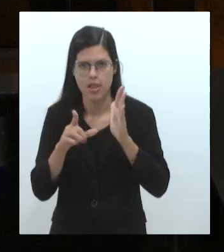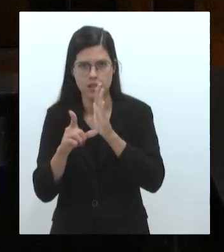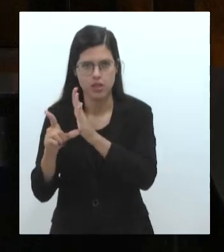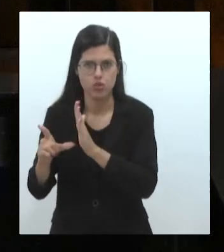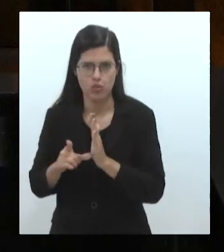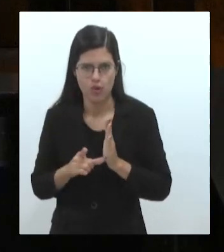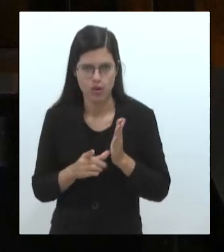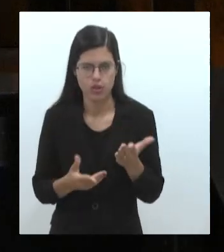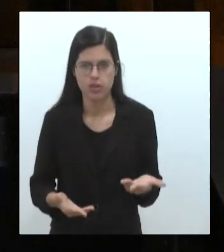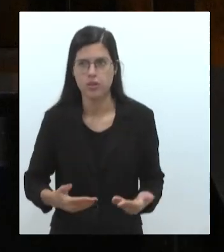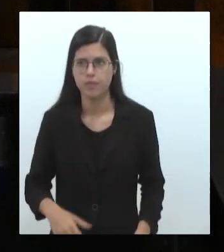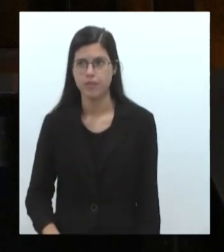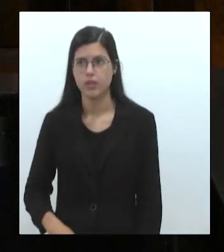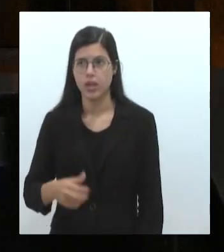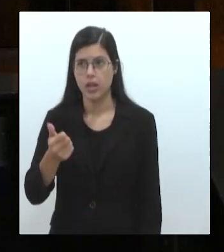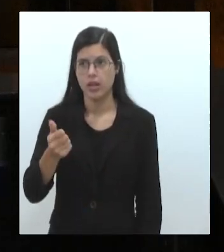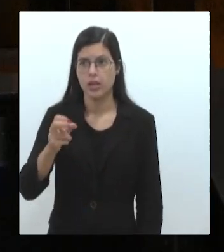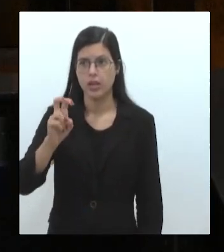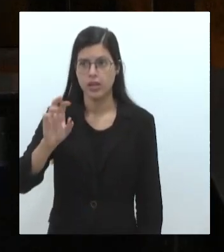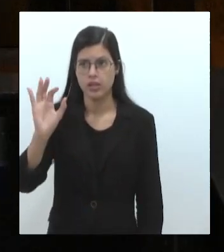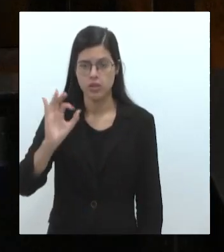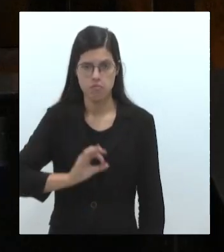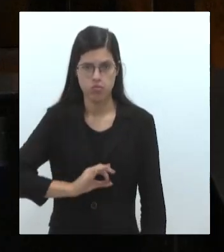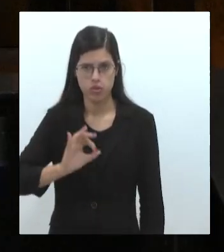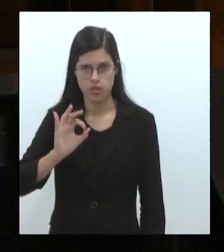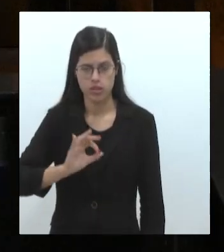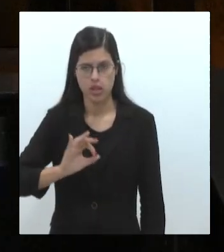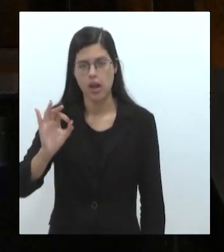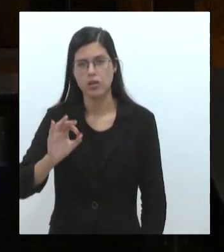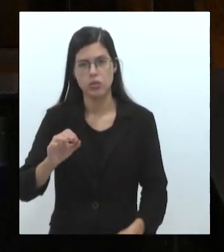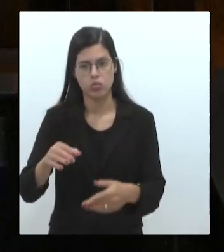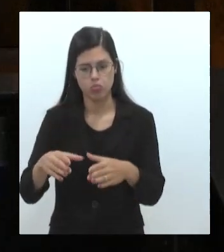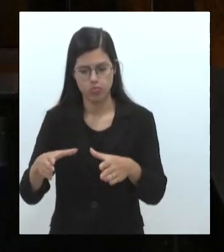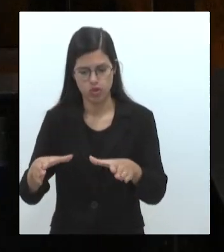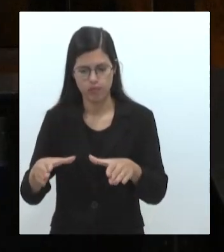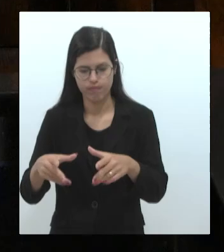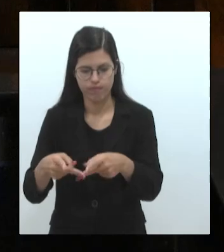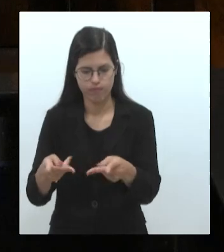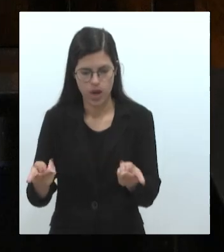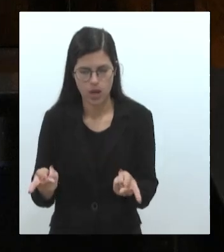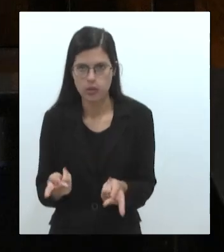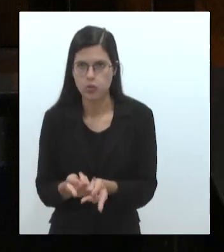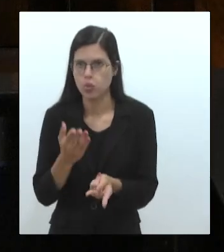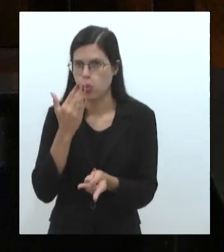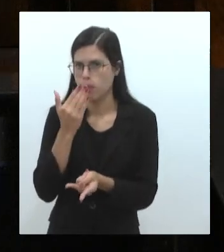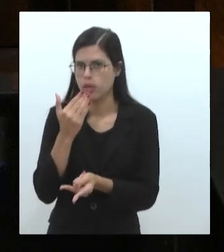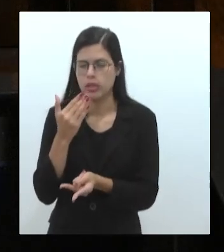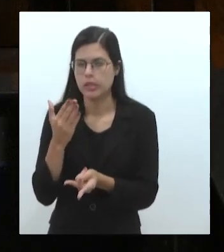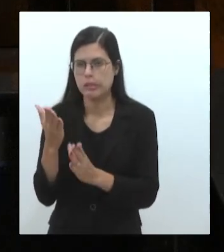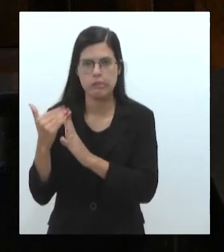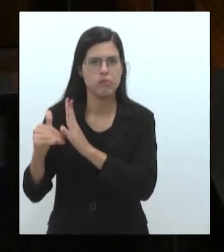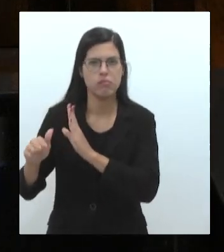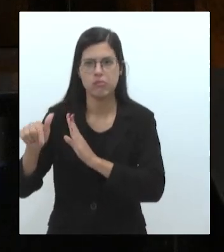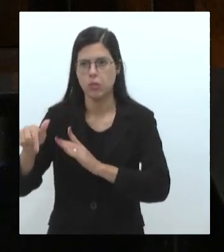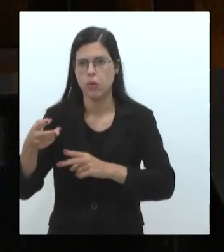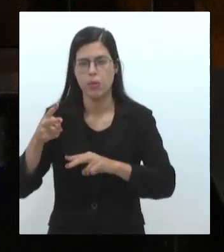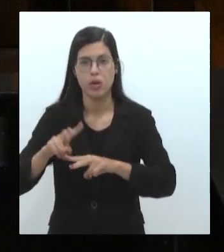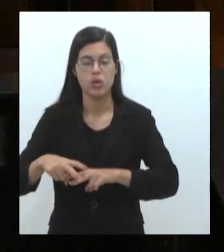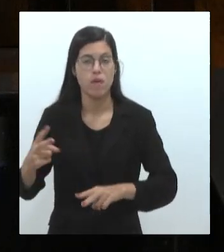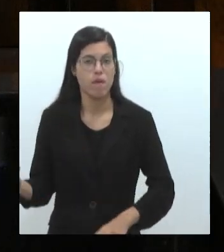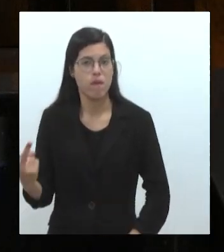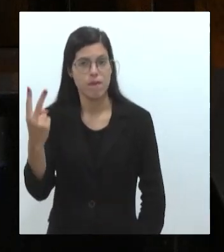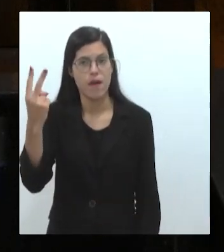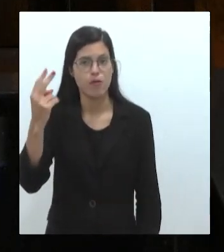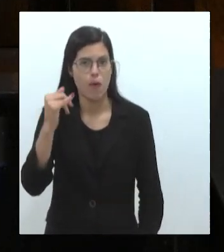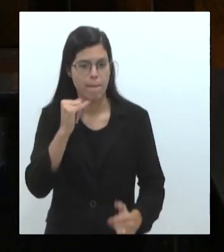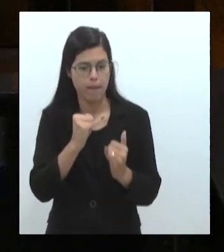Esses 15% de quentinhas que não chegavam nos presídios eram no valor aproximado, no